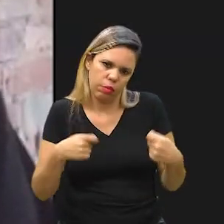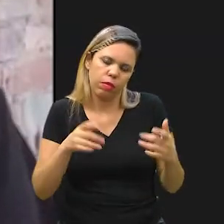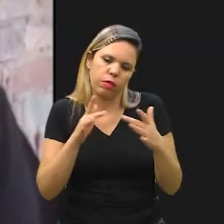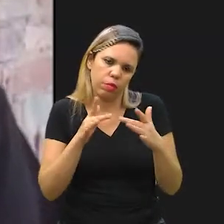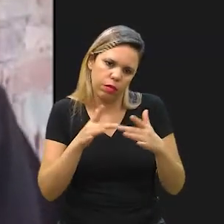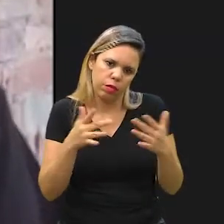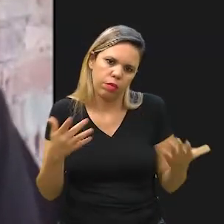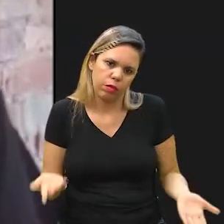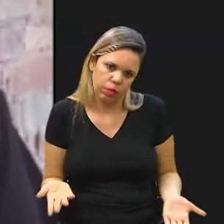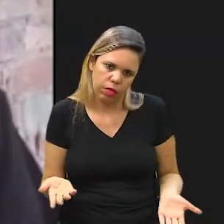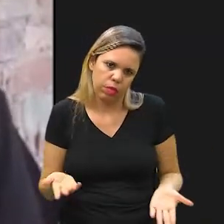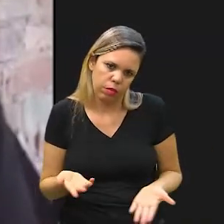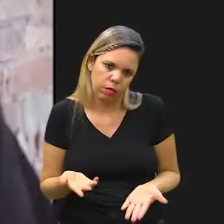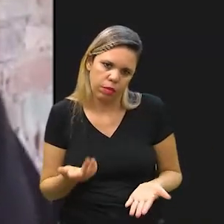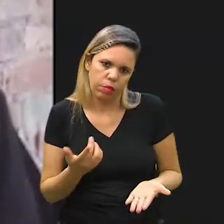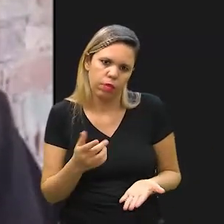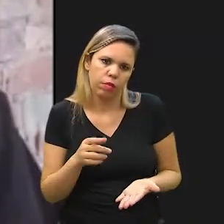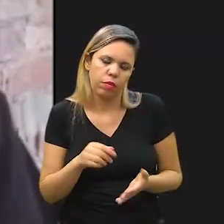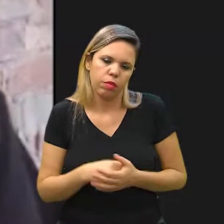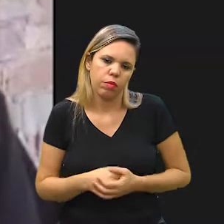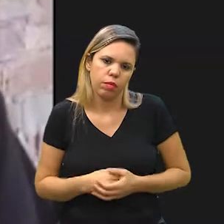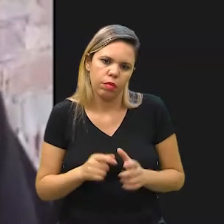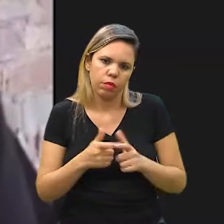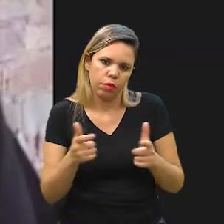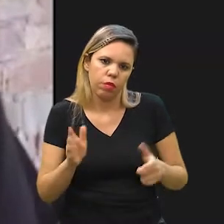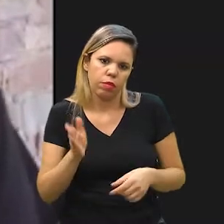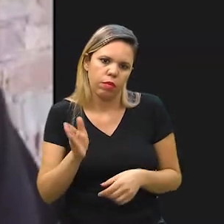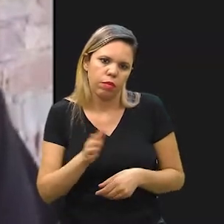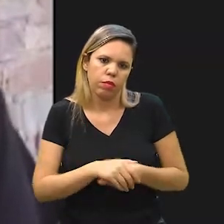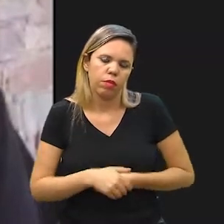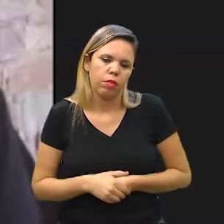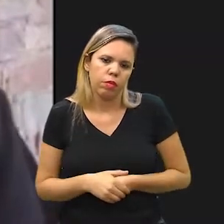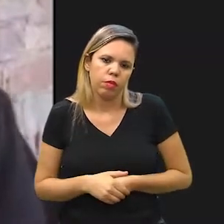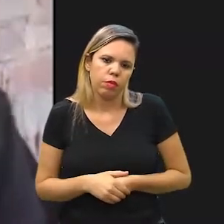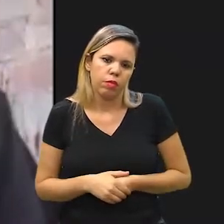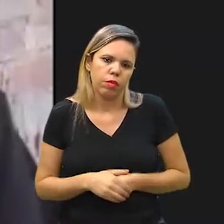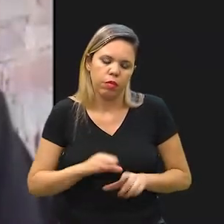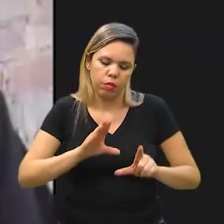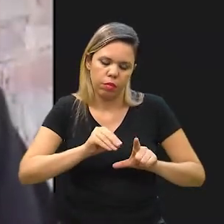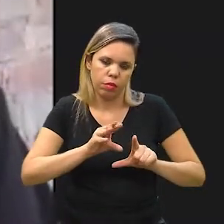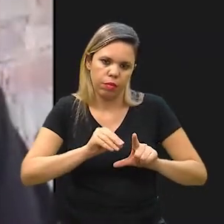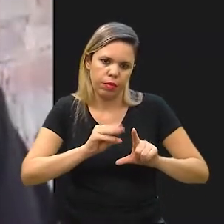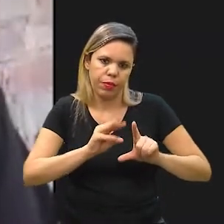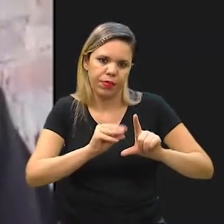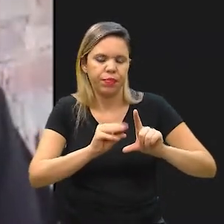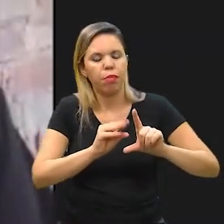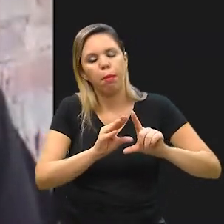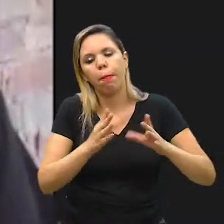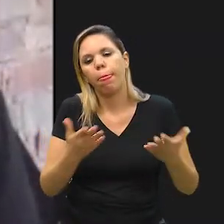né, do outro, mas, assim, a maioria já é o QR Code.